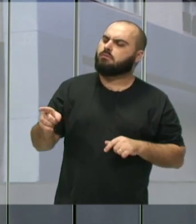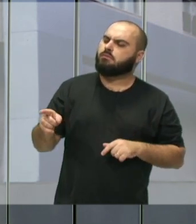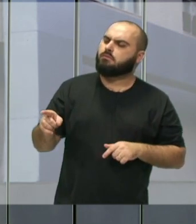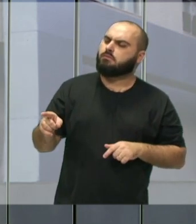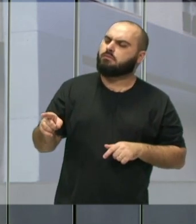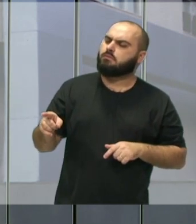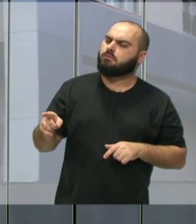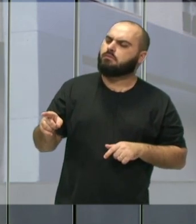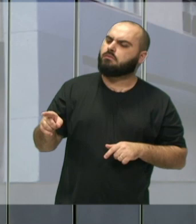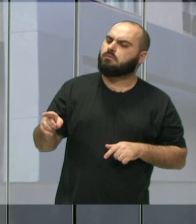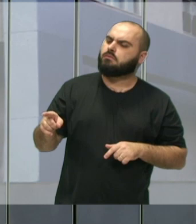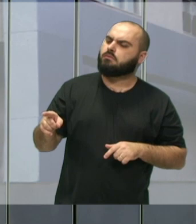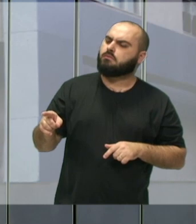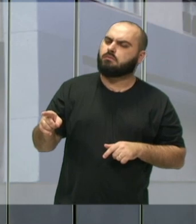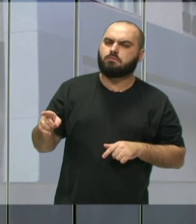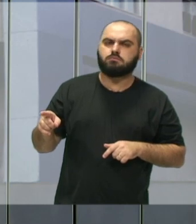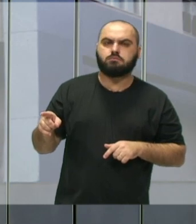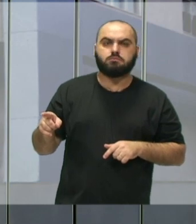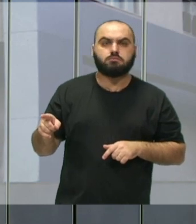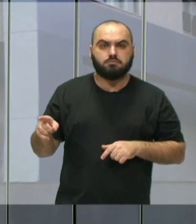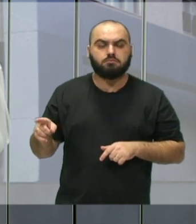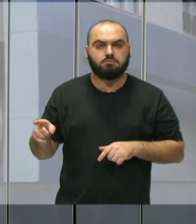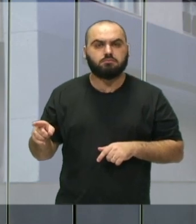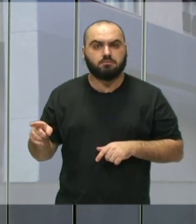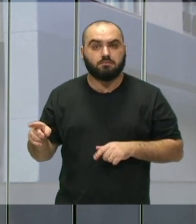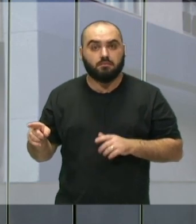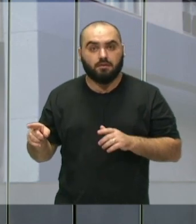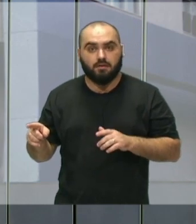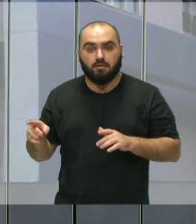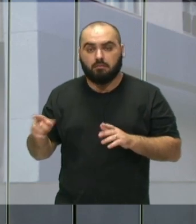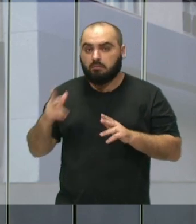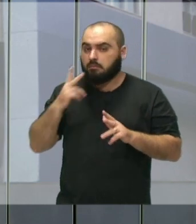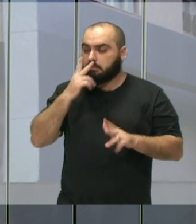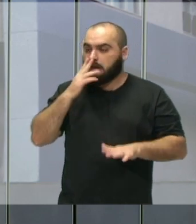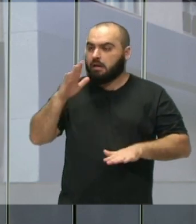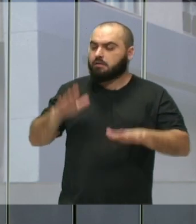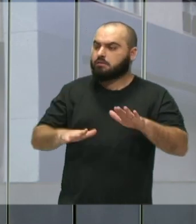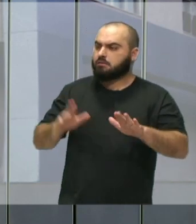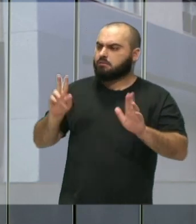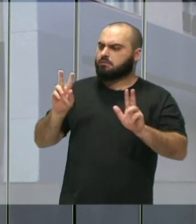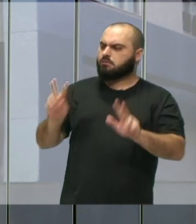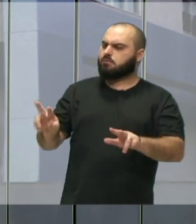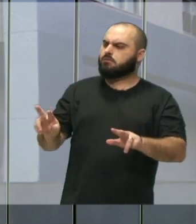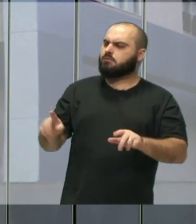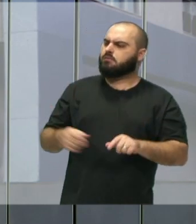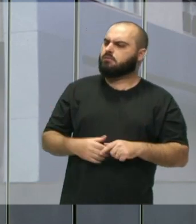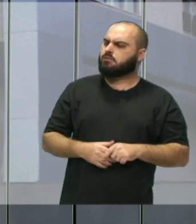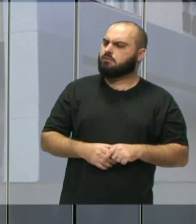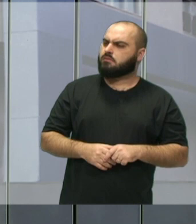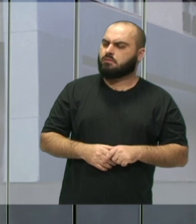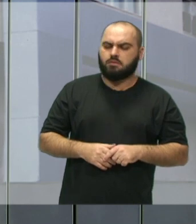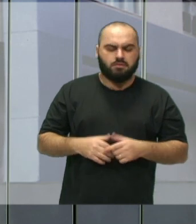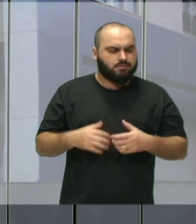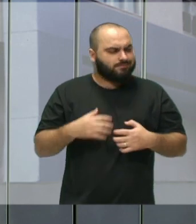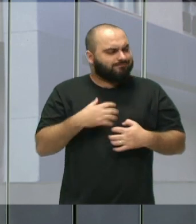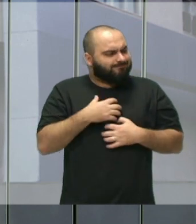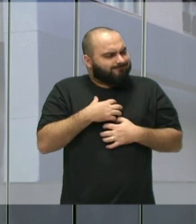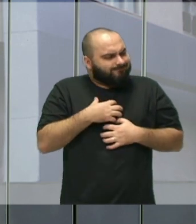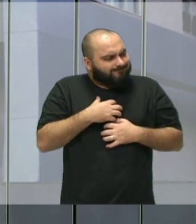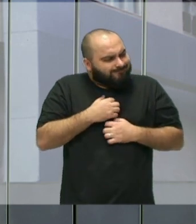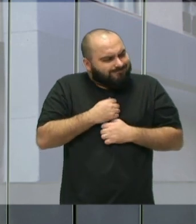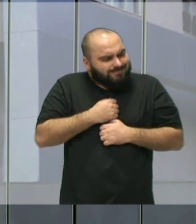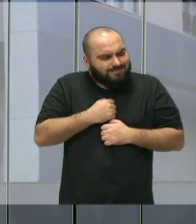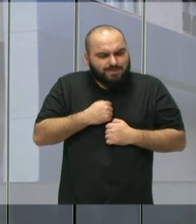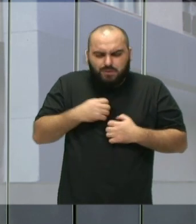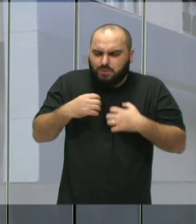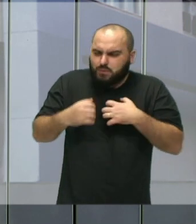A ponto de que esse olhar, ele causa na gente um sentimento